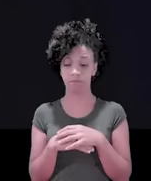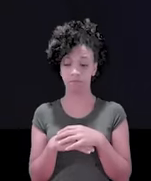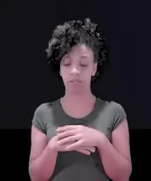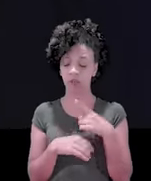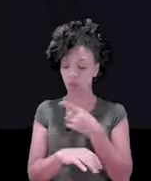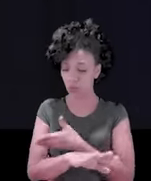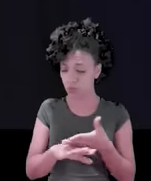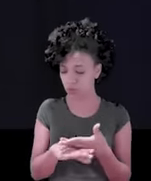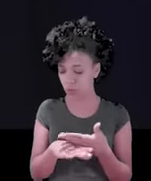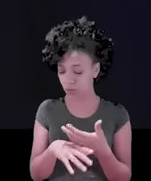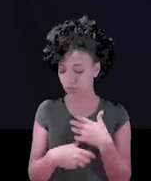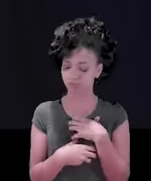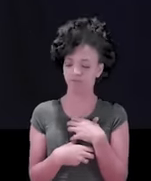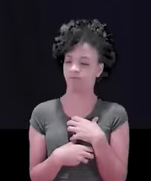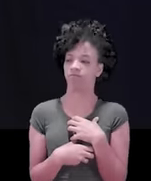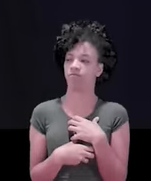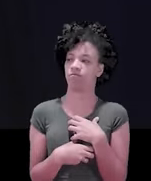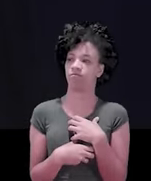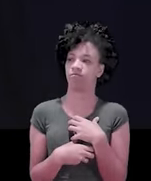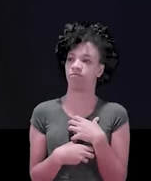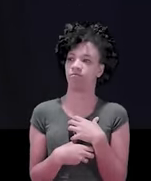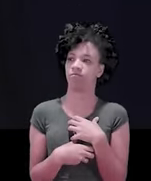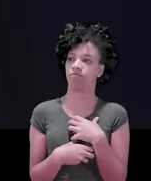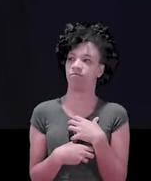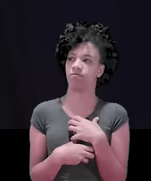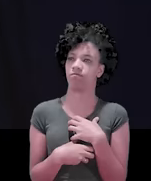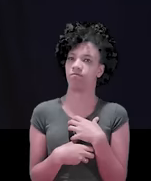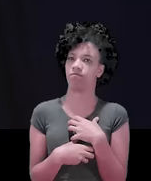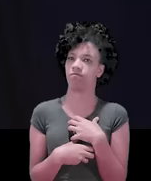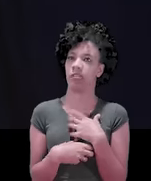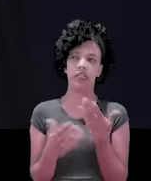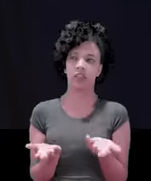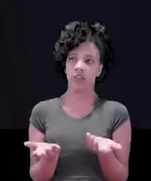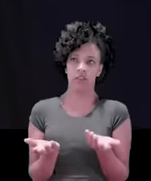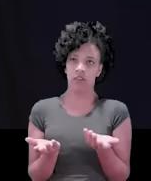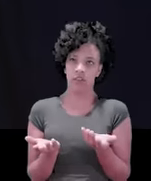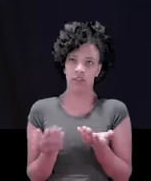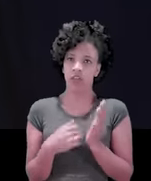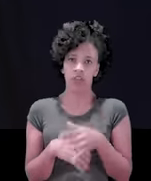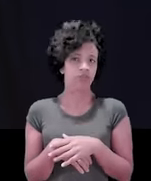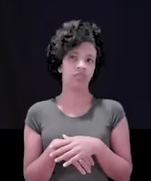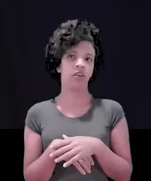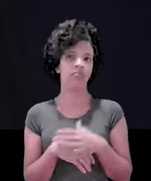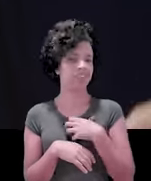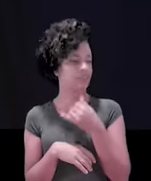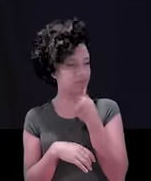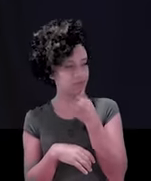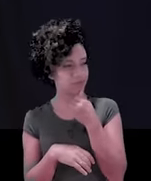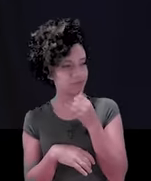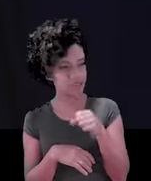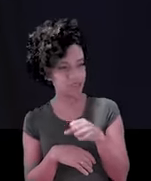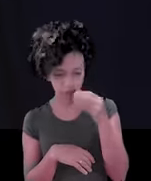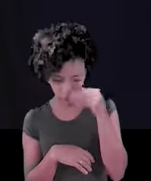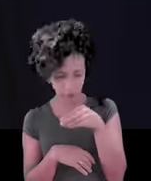eu não eu não já já já já me decepcionei muito rápida já me